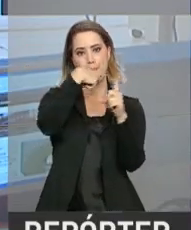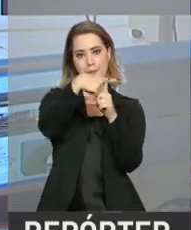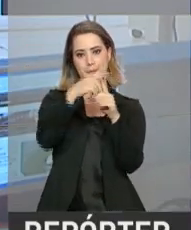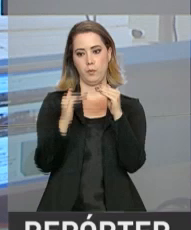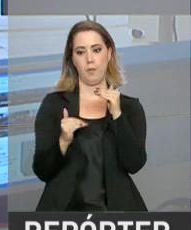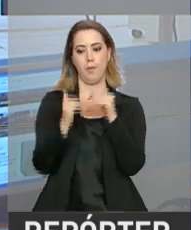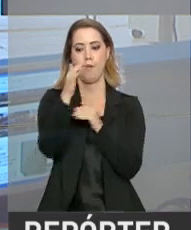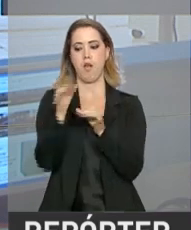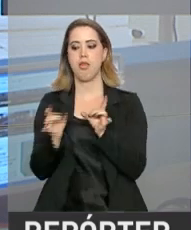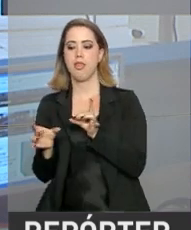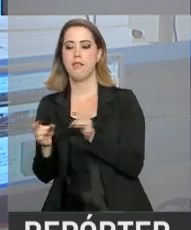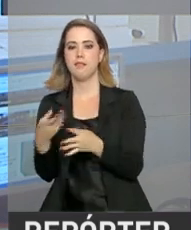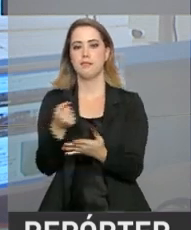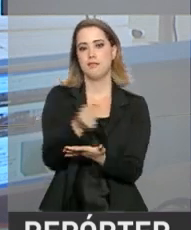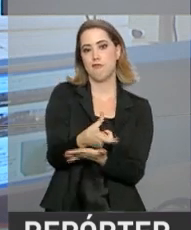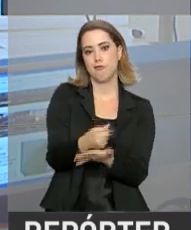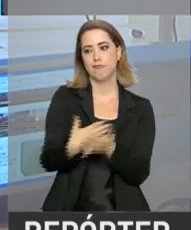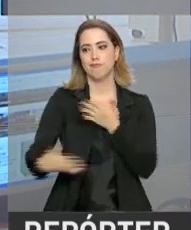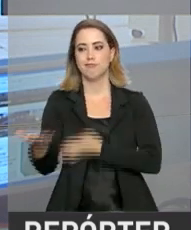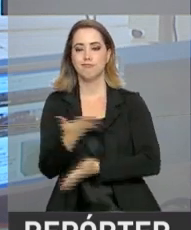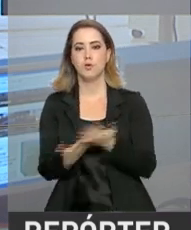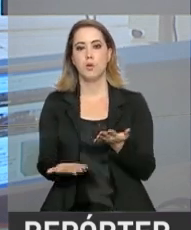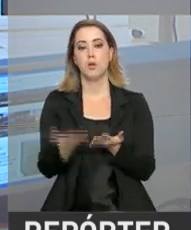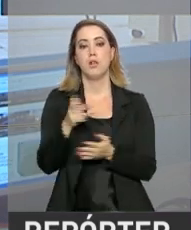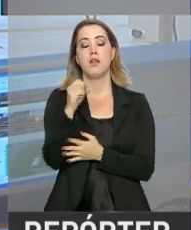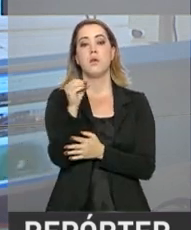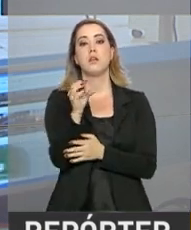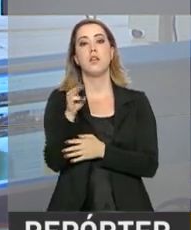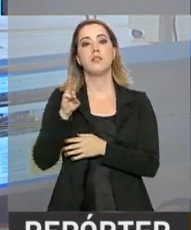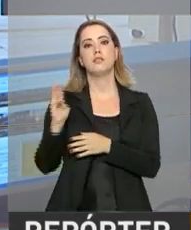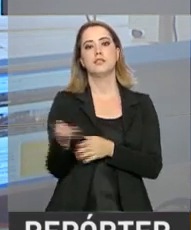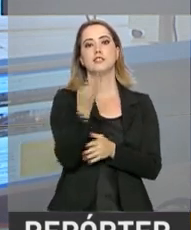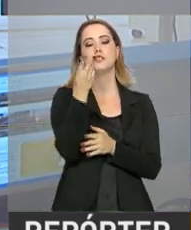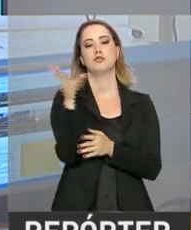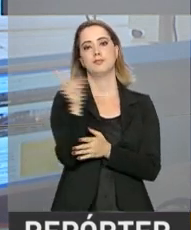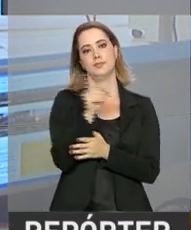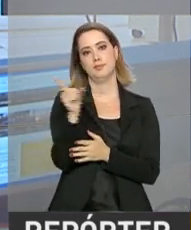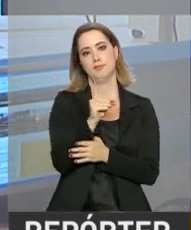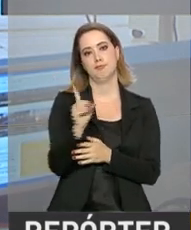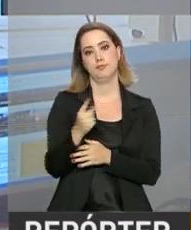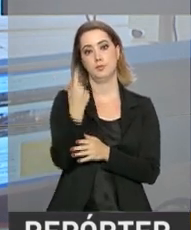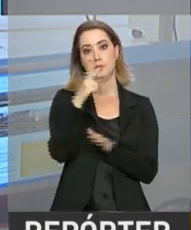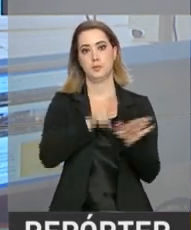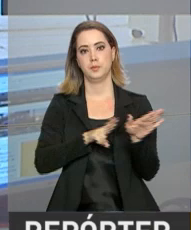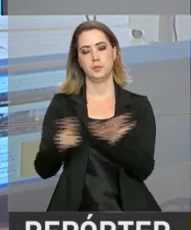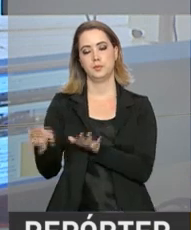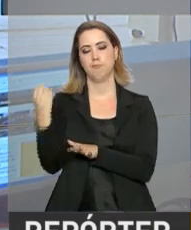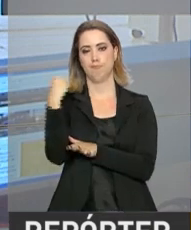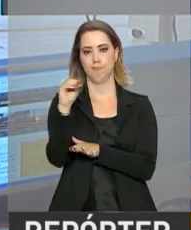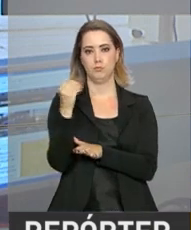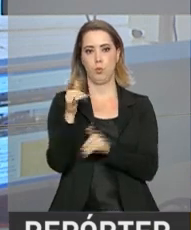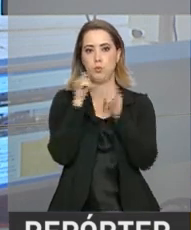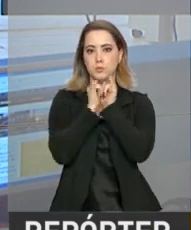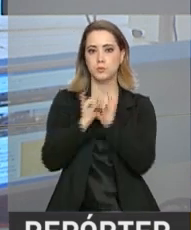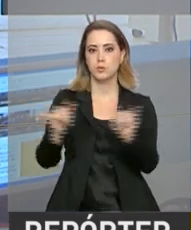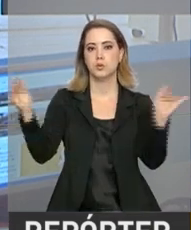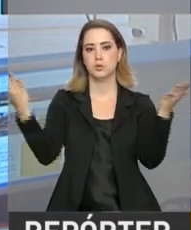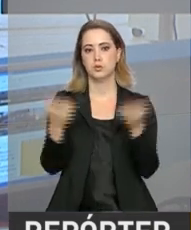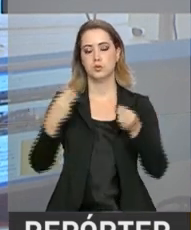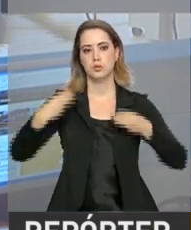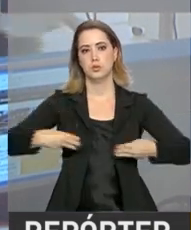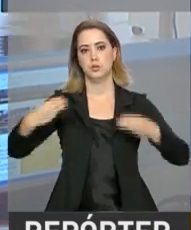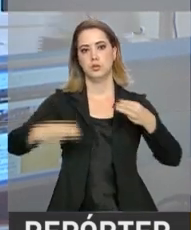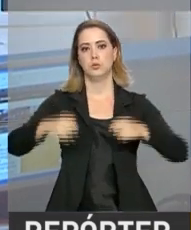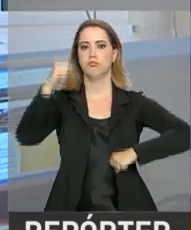comercial brasileira. O superávit é de quase 500 milhões de dólares só na primeira semana de outubro. Os dados foram divulgados hoje pelo Ministério